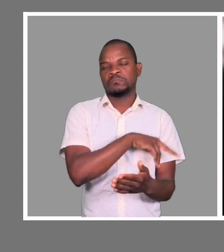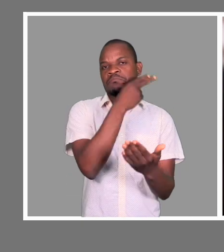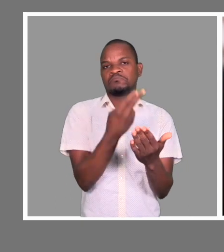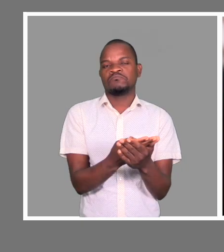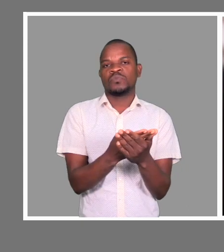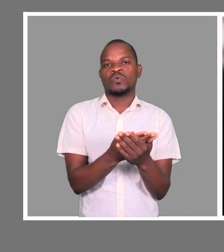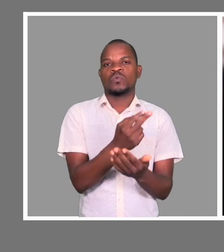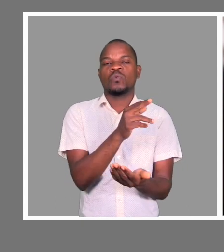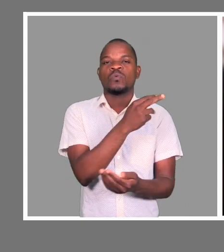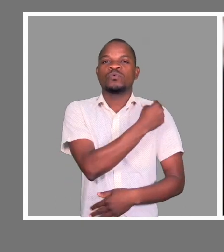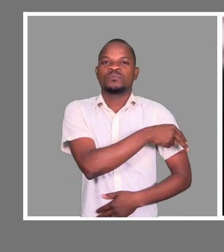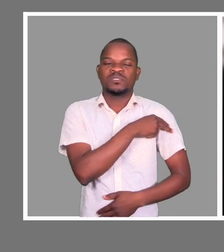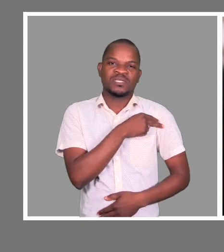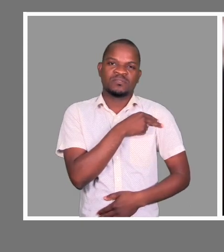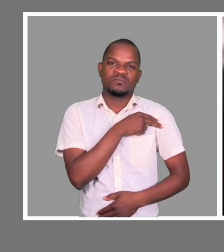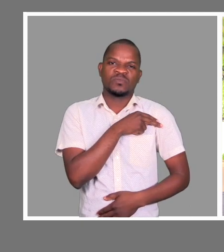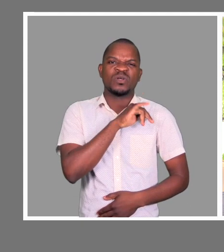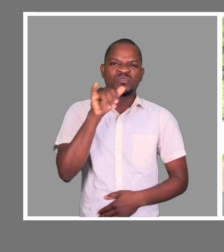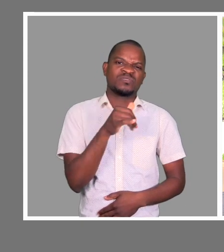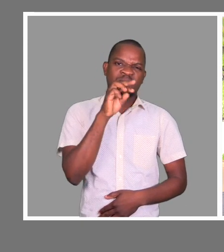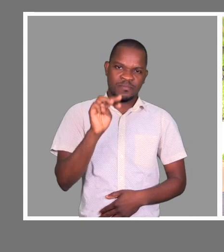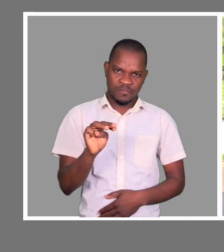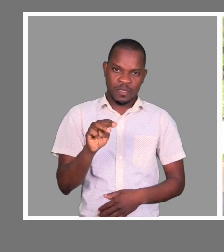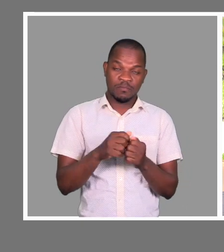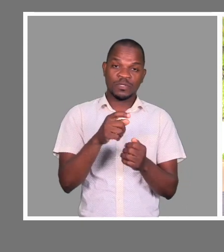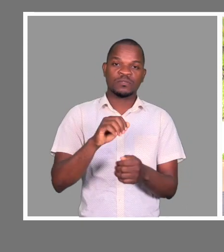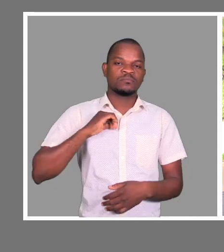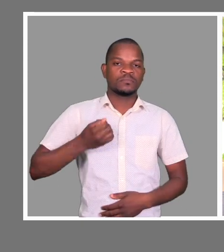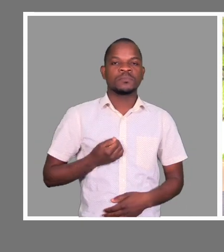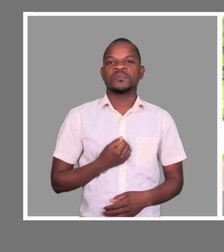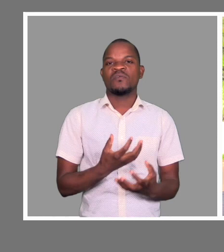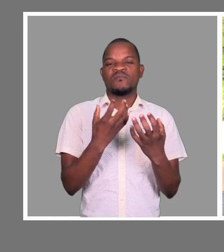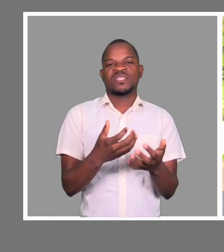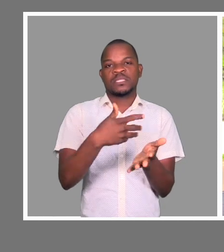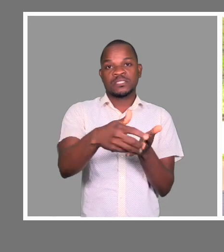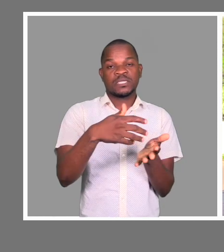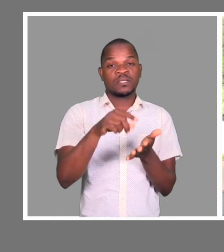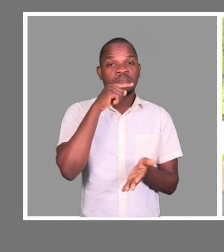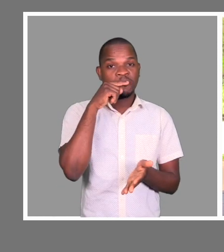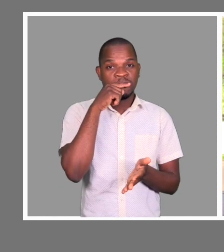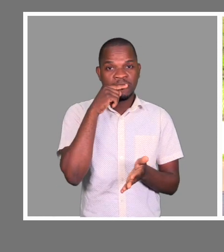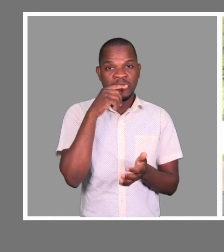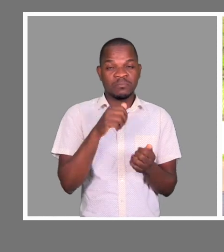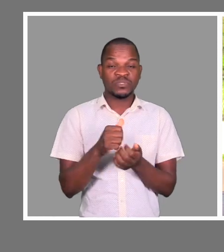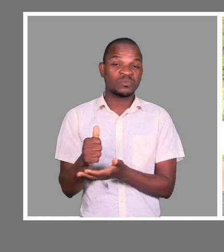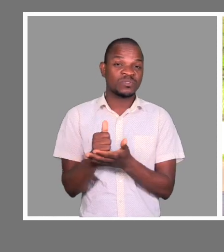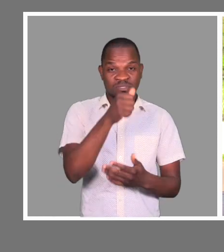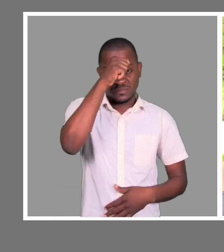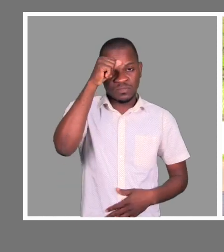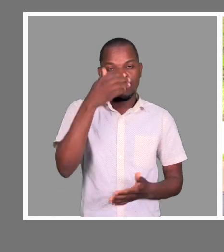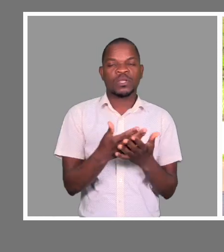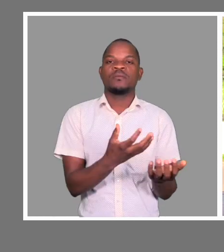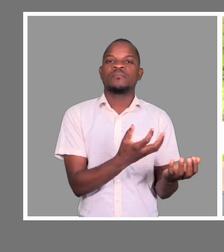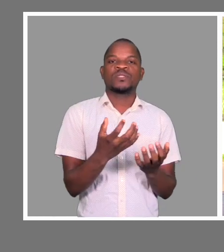conseguimos dar na totalidade. Neste momento, ela precisa de ajuda alimentar para poder recuperar, porque ela tem uma